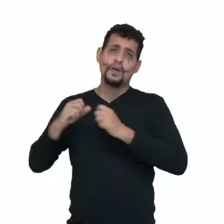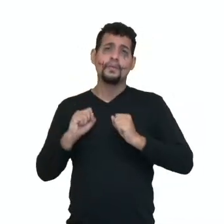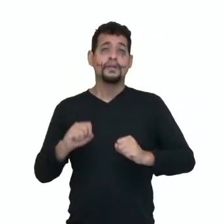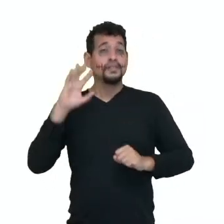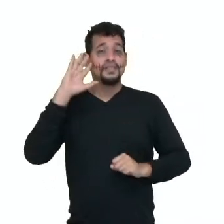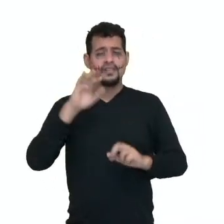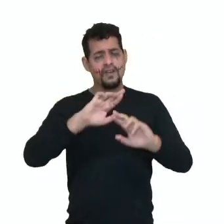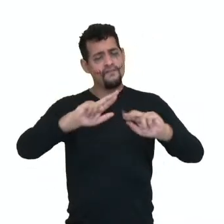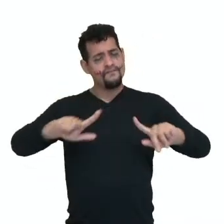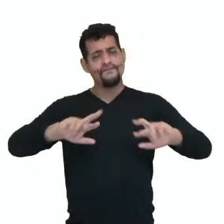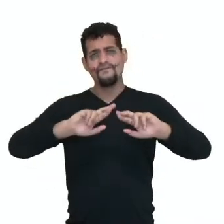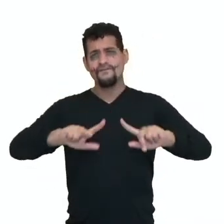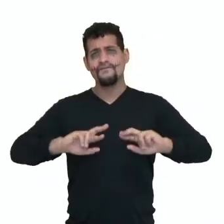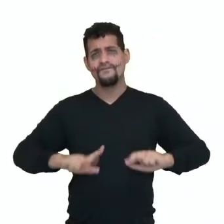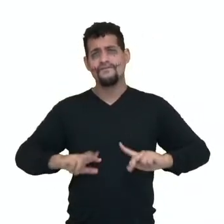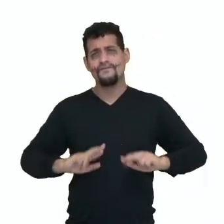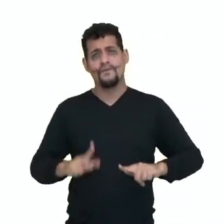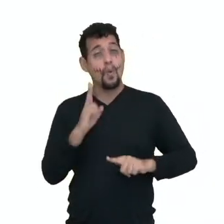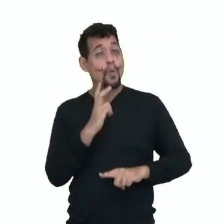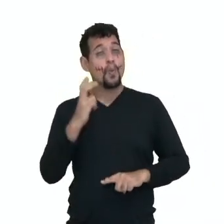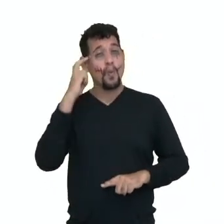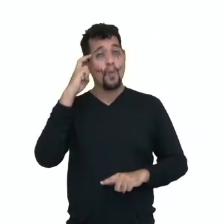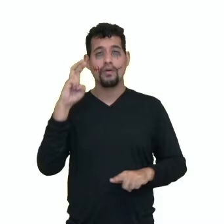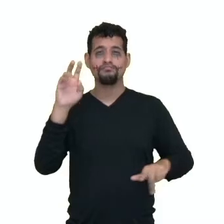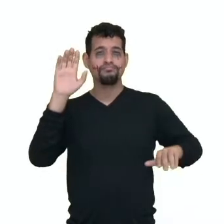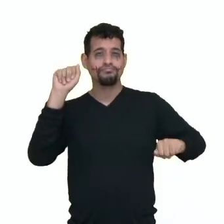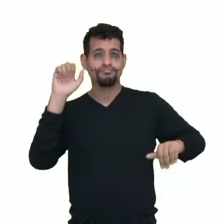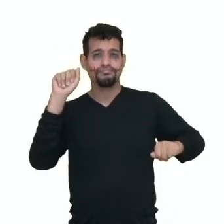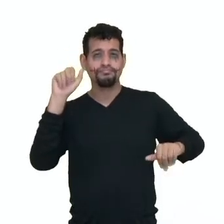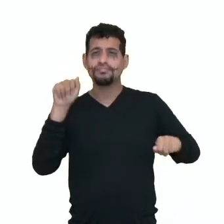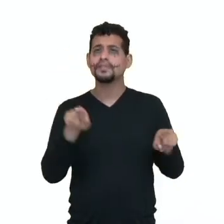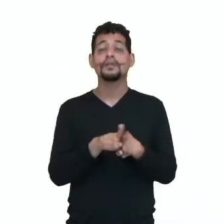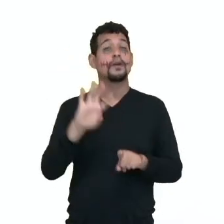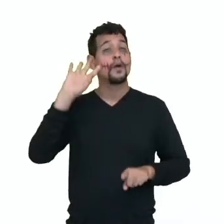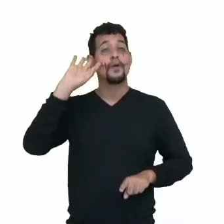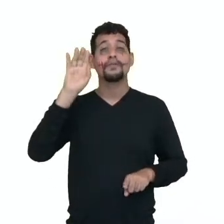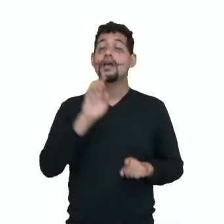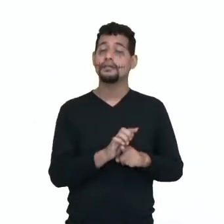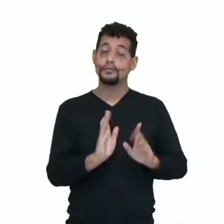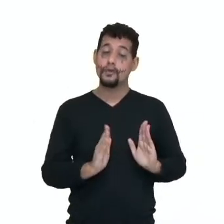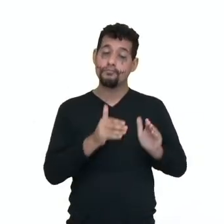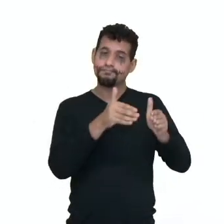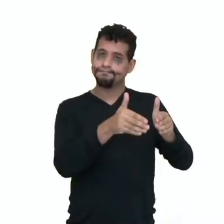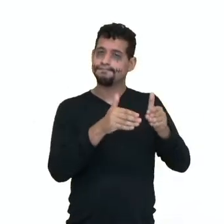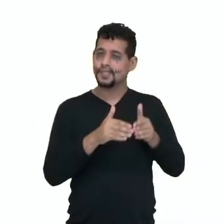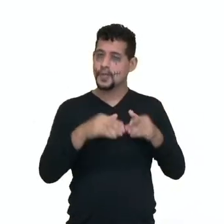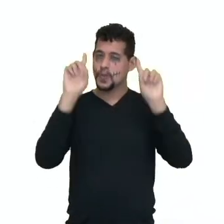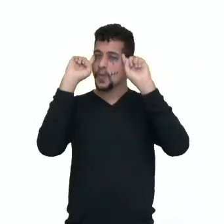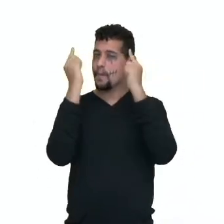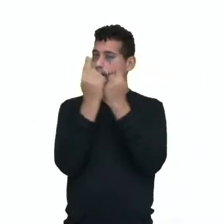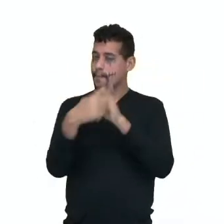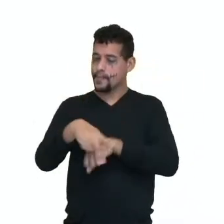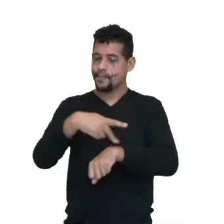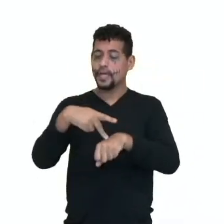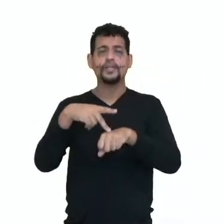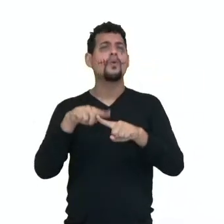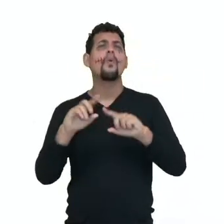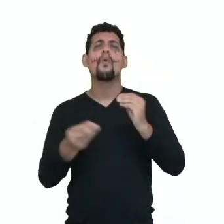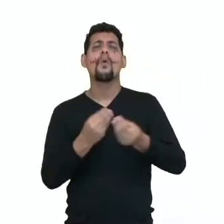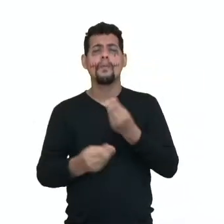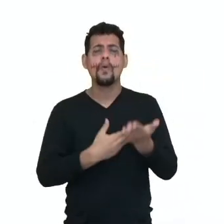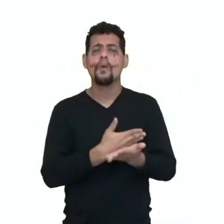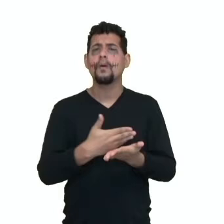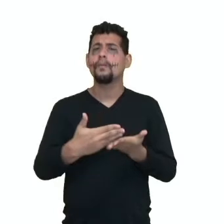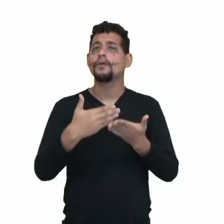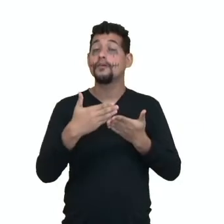en las diferentes culturas prehispánicas que han habitado el territorio mexicano. Los orígenes de esta celebración